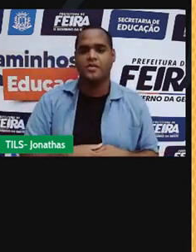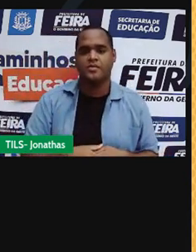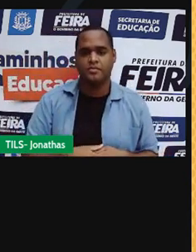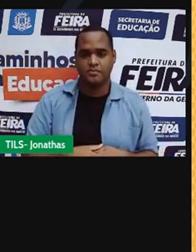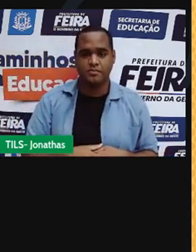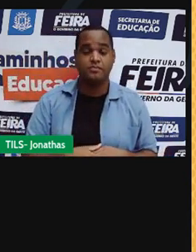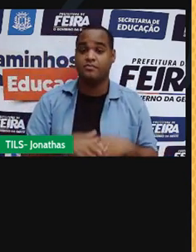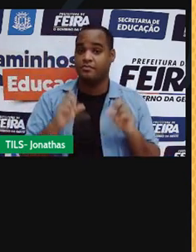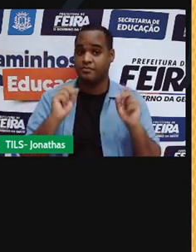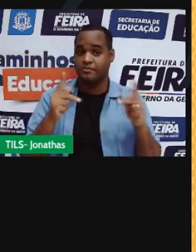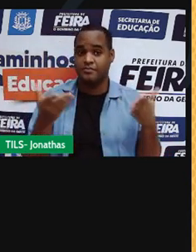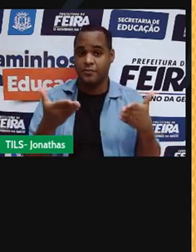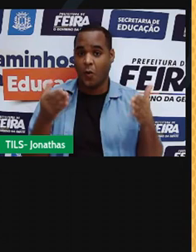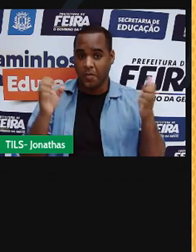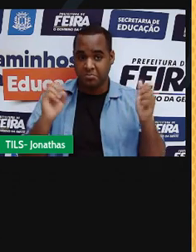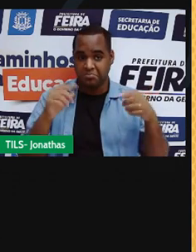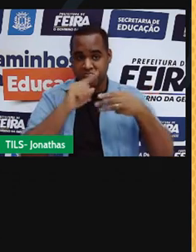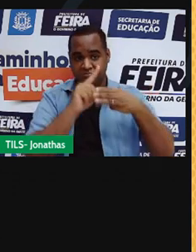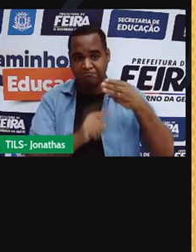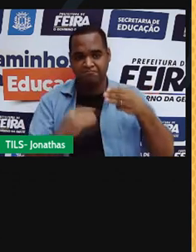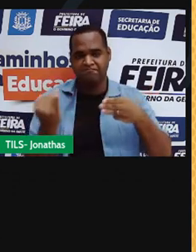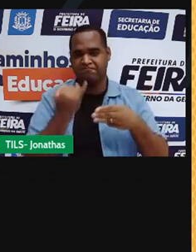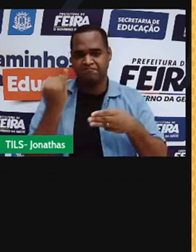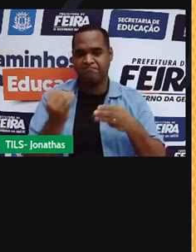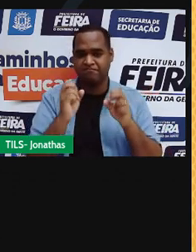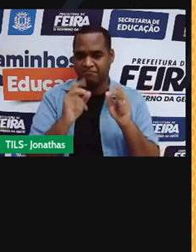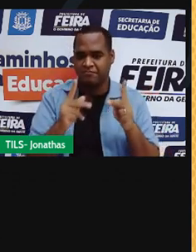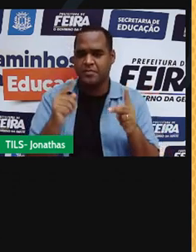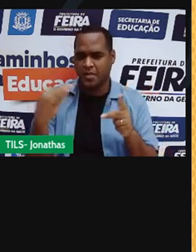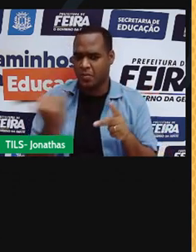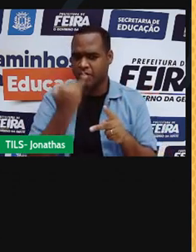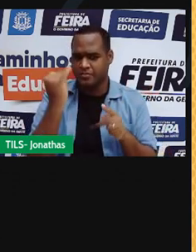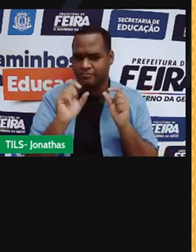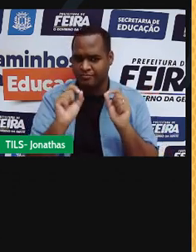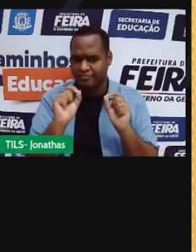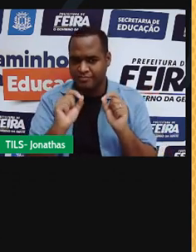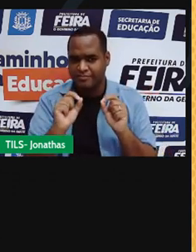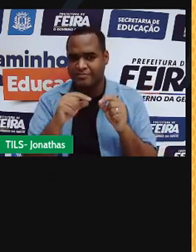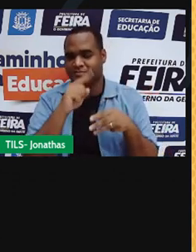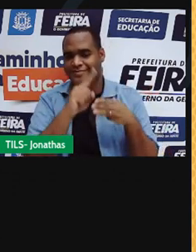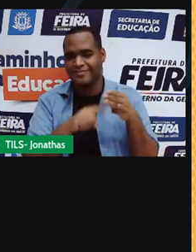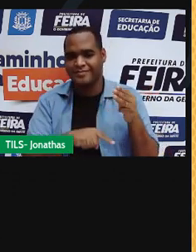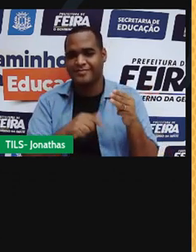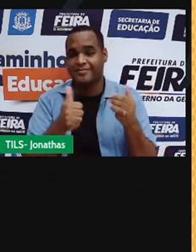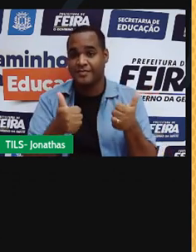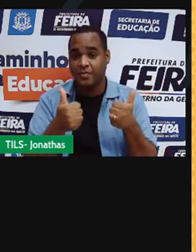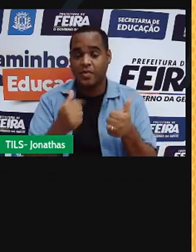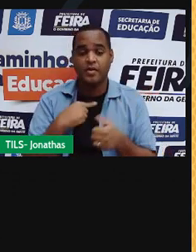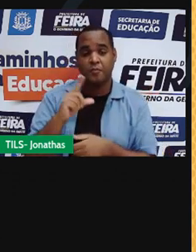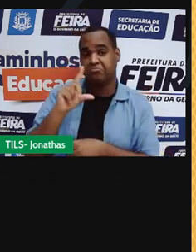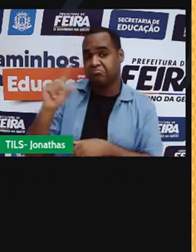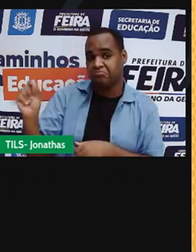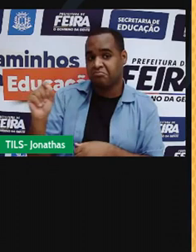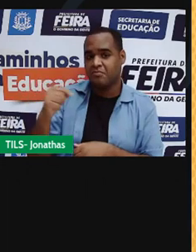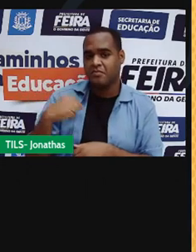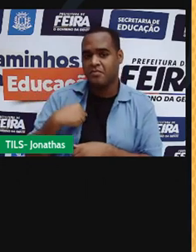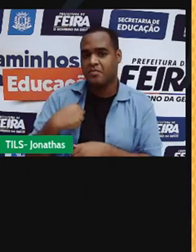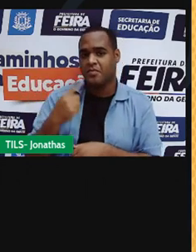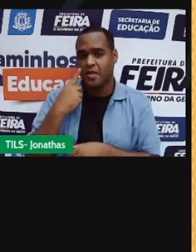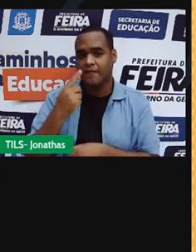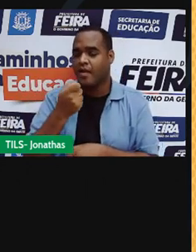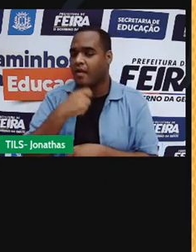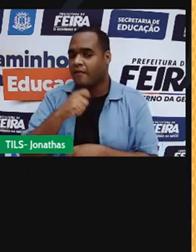Isso é tudo sobre os estados da matéria. Muito interessante, né? Bom, eu tenho que ir, senão eu não vou vender nenhum